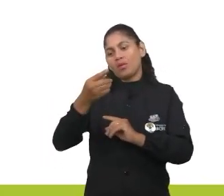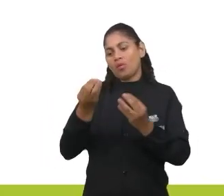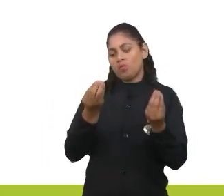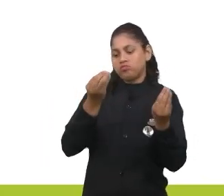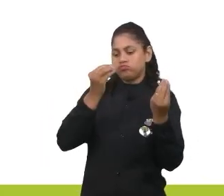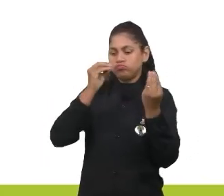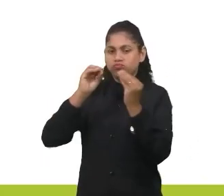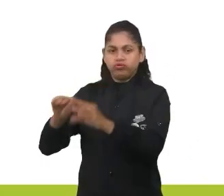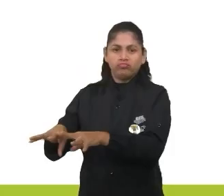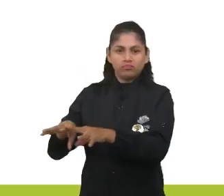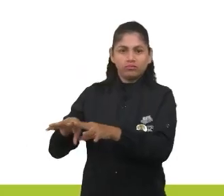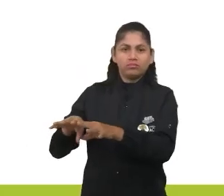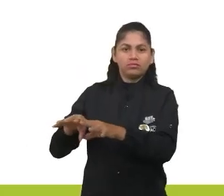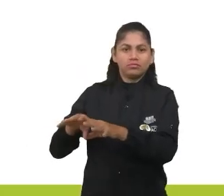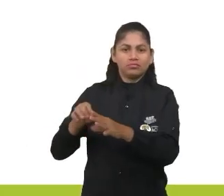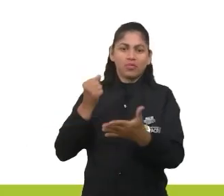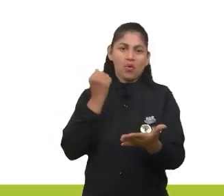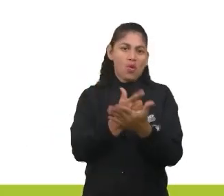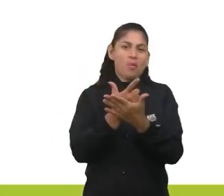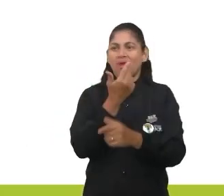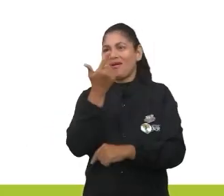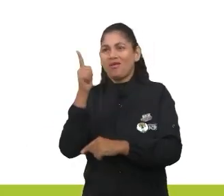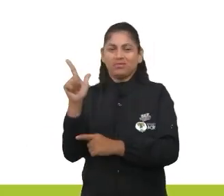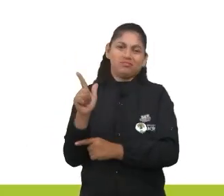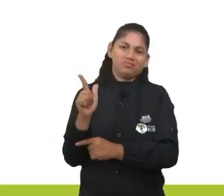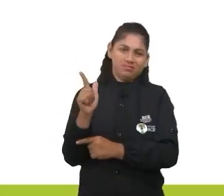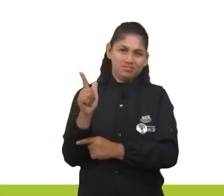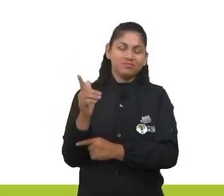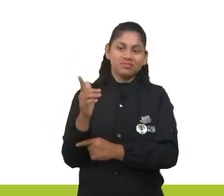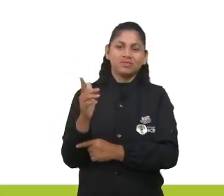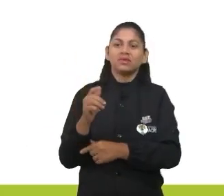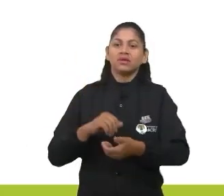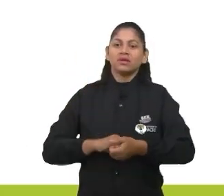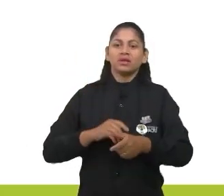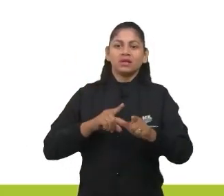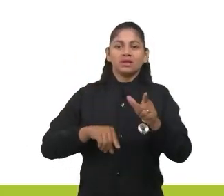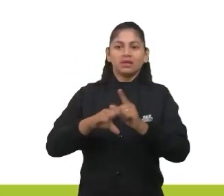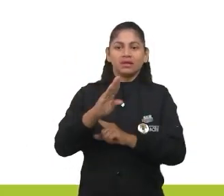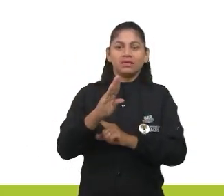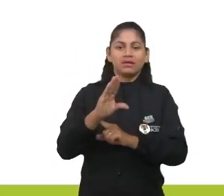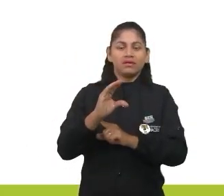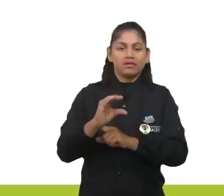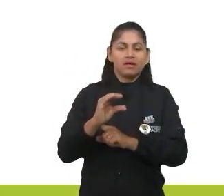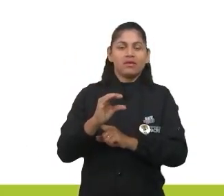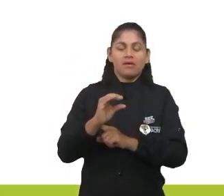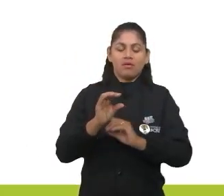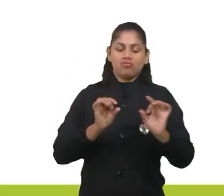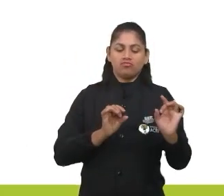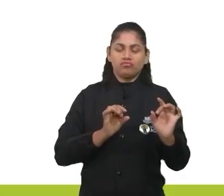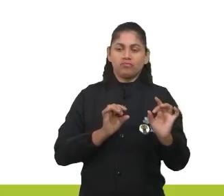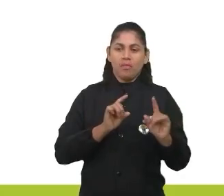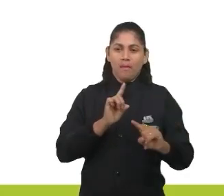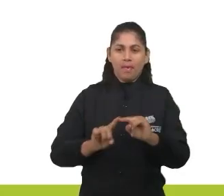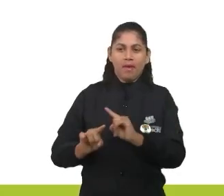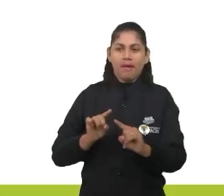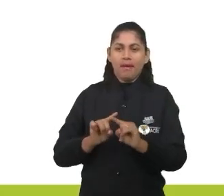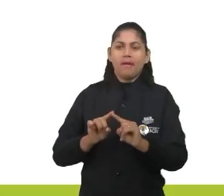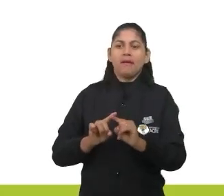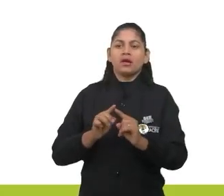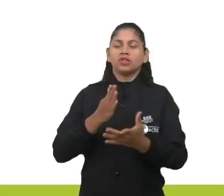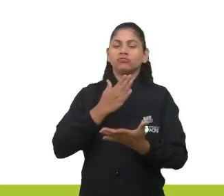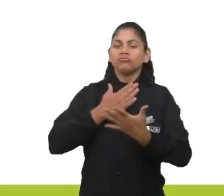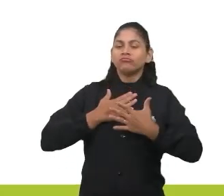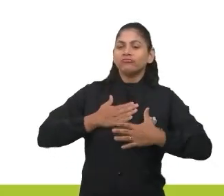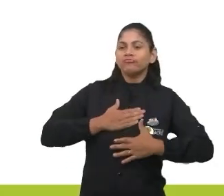C, mercadorias que satisfazem completamente as necessidades simbólicas da sociedade.